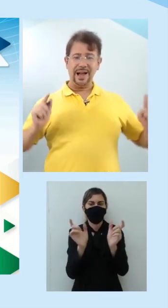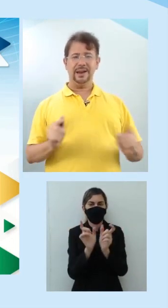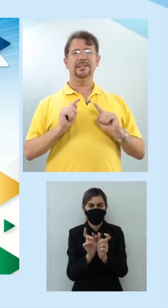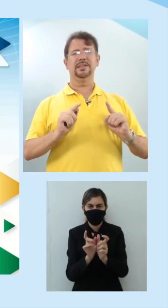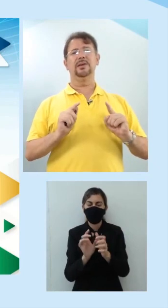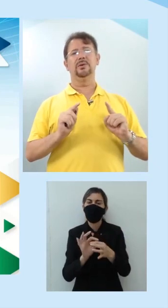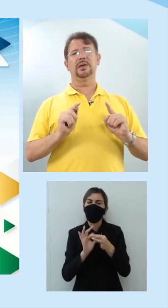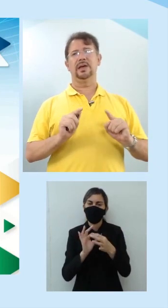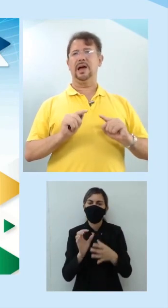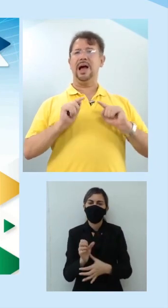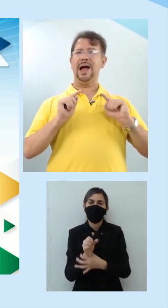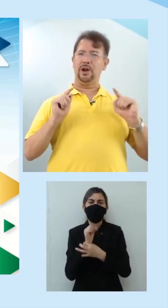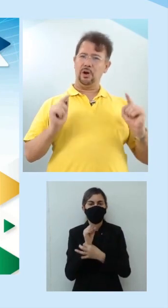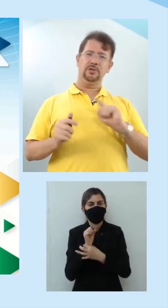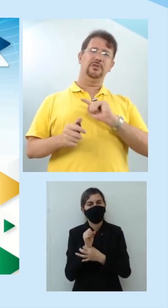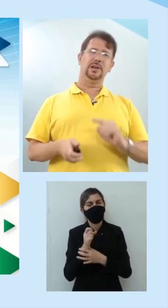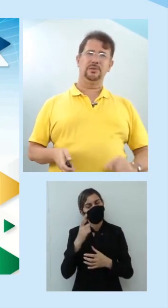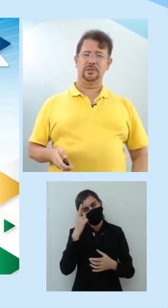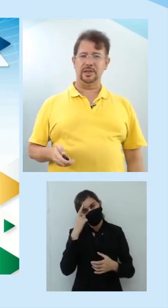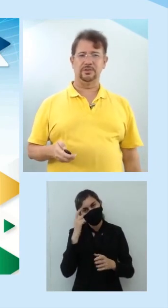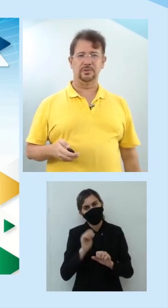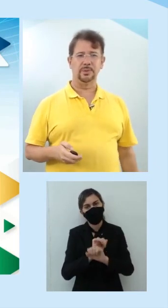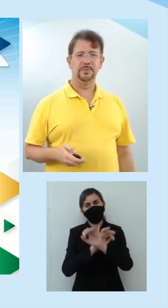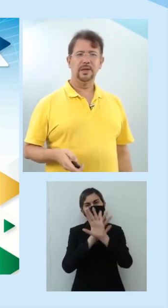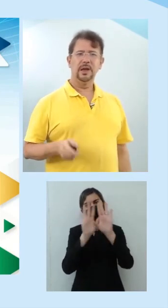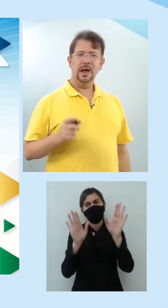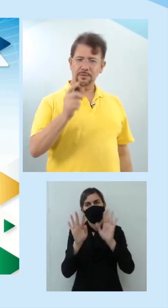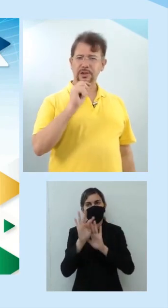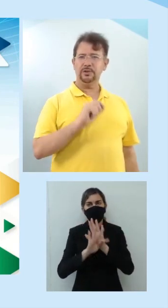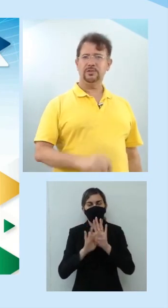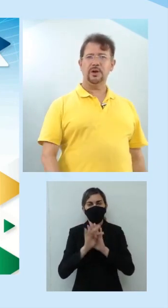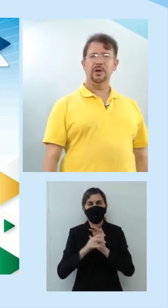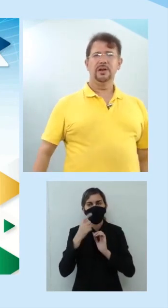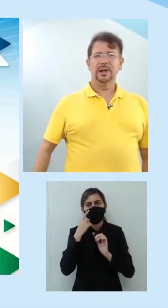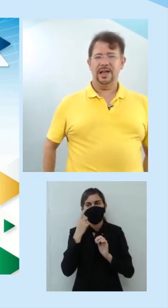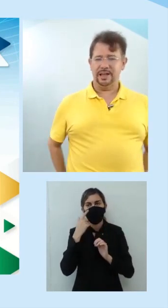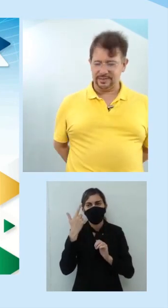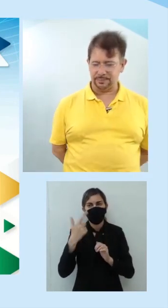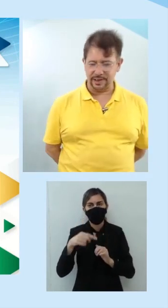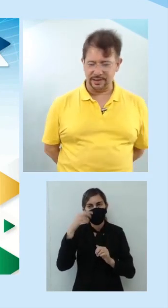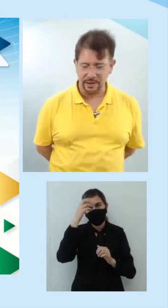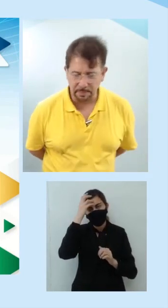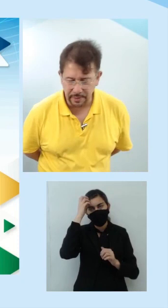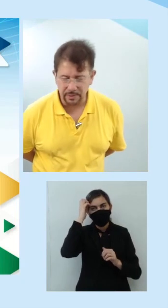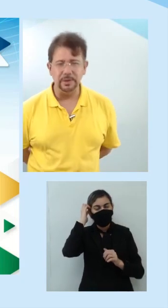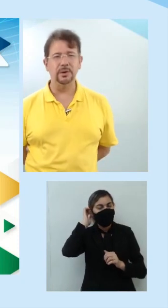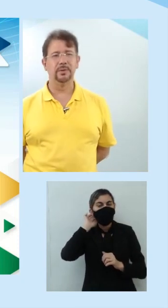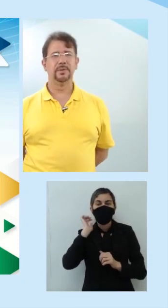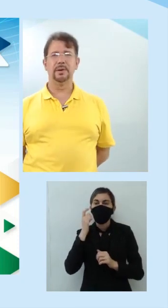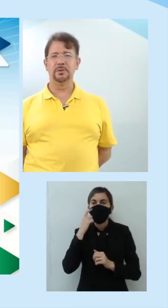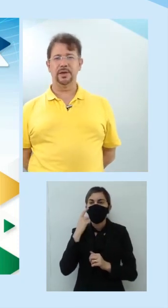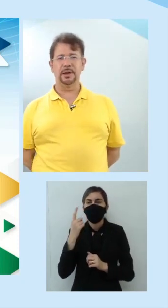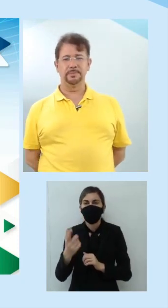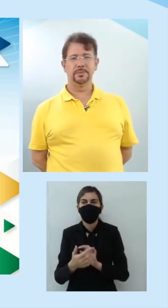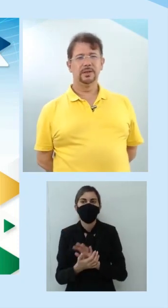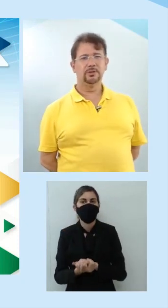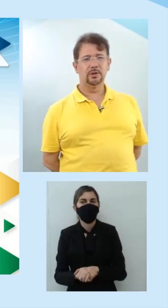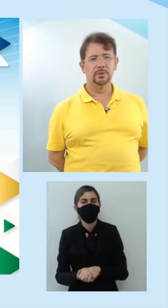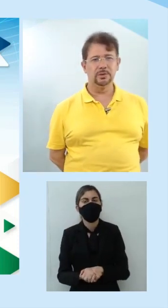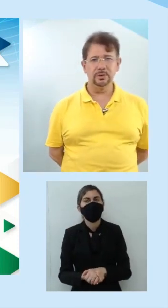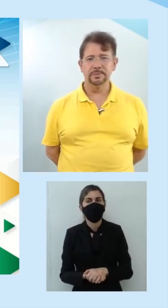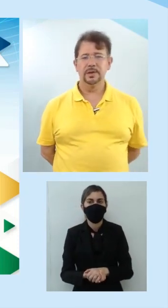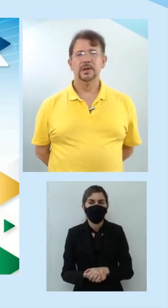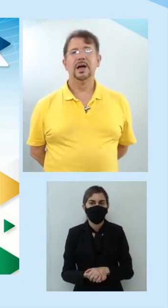para garantir o quê? A lógica do texto. Vejam só essa frase. Acompanhem comigo. Vamos ver.